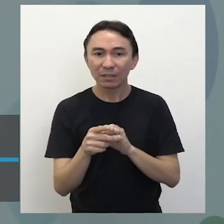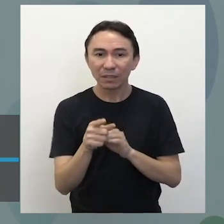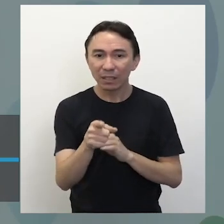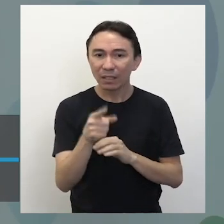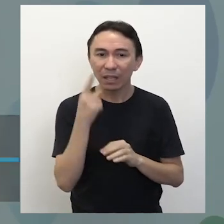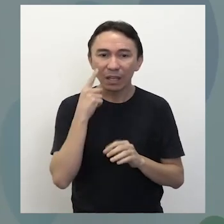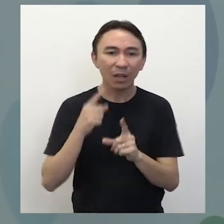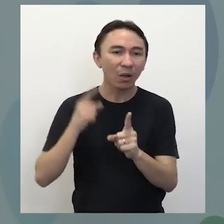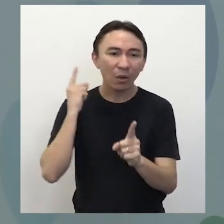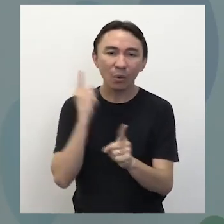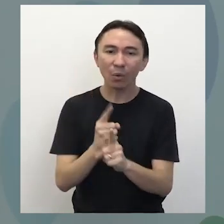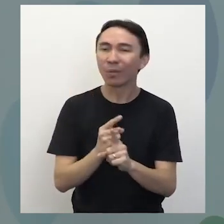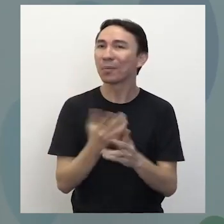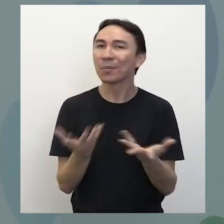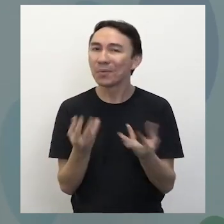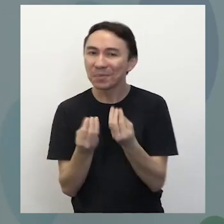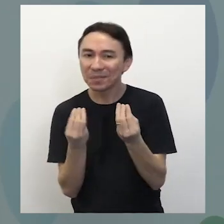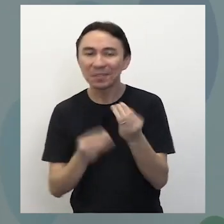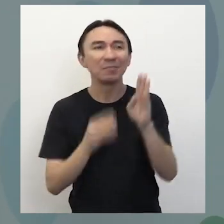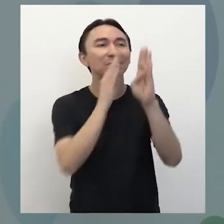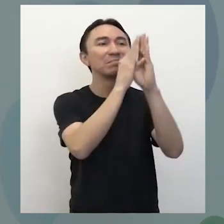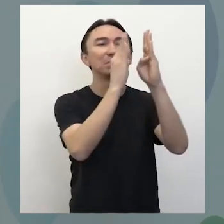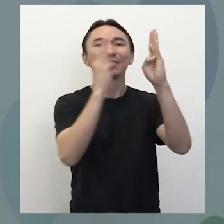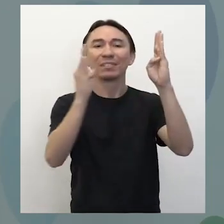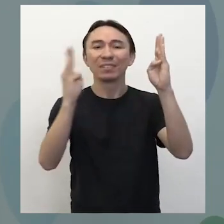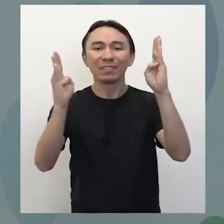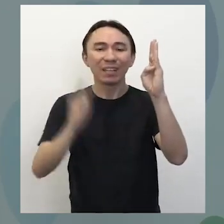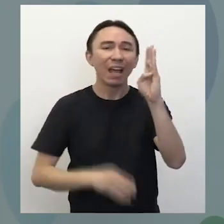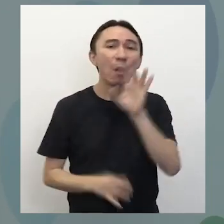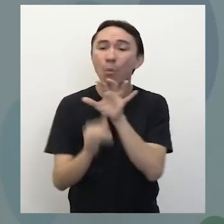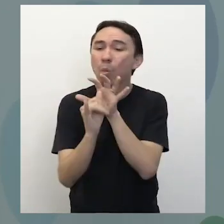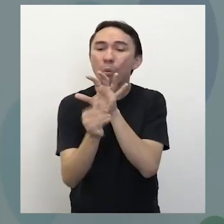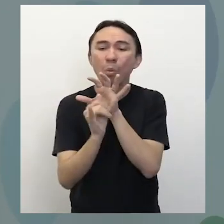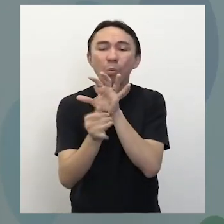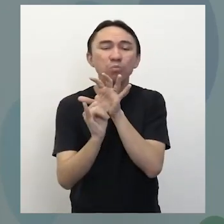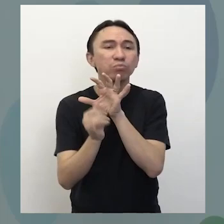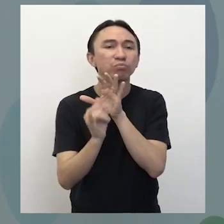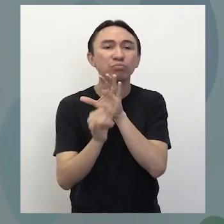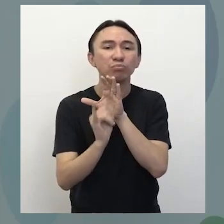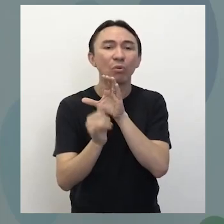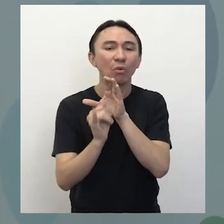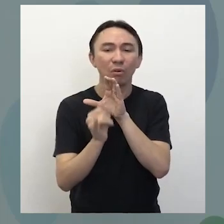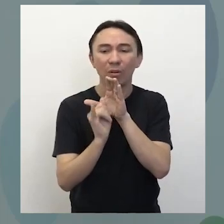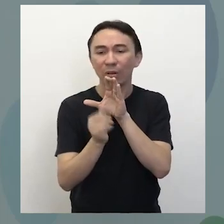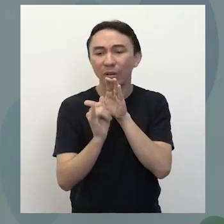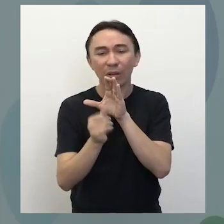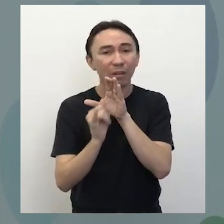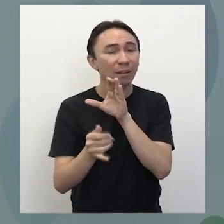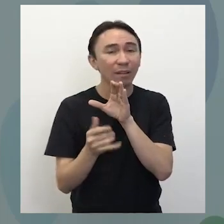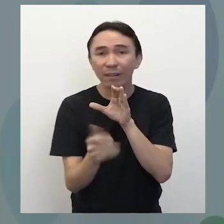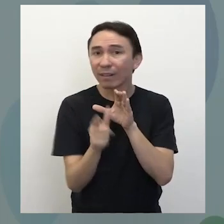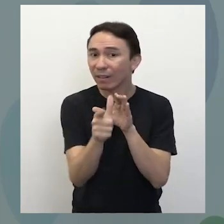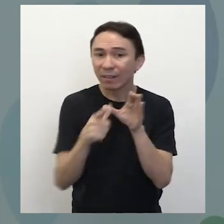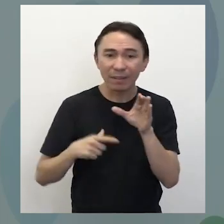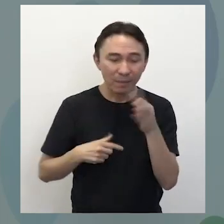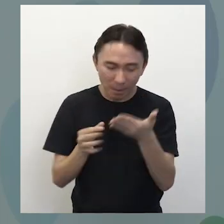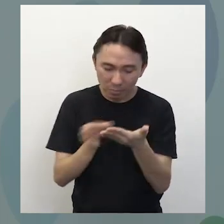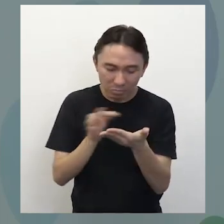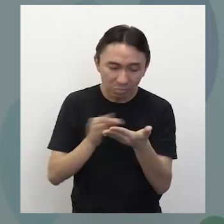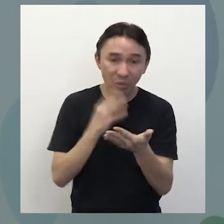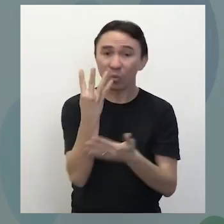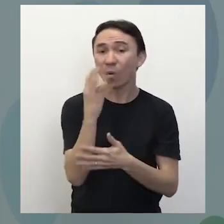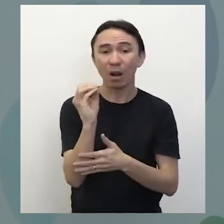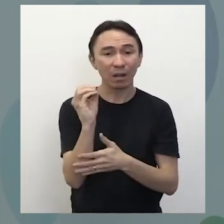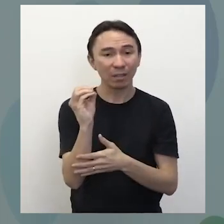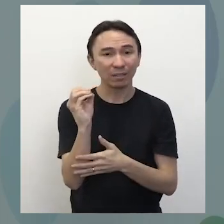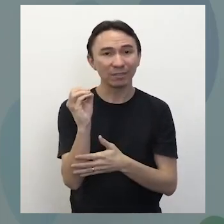ó, assim. Olha aqui, ó, você é todo engraçadinho, fininho, né? porque é um conto. Tem 40 páginas, gente, vocês podem procurar PDF no Google e